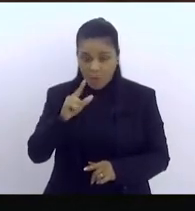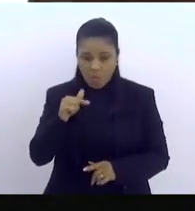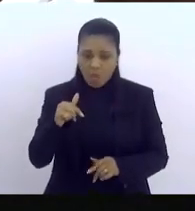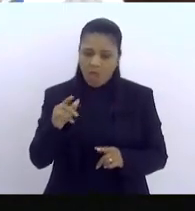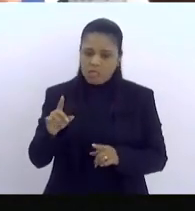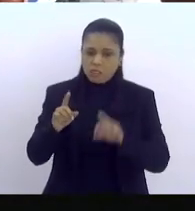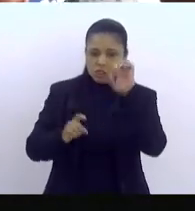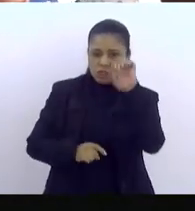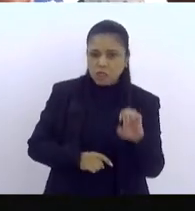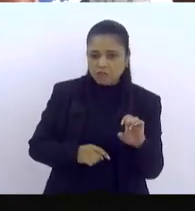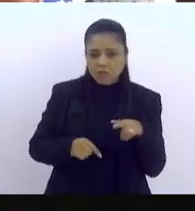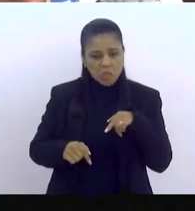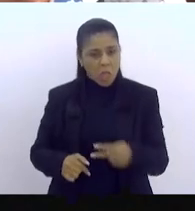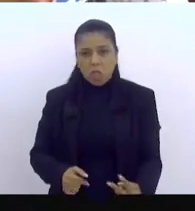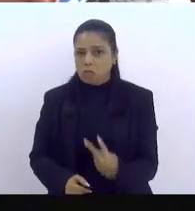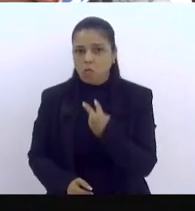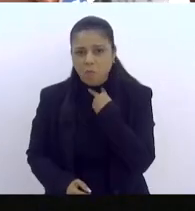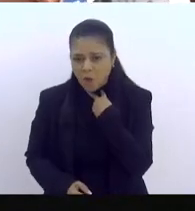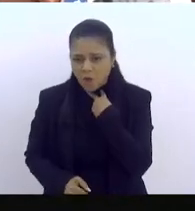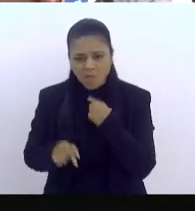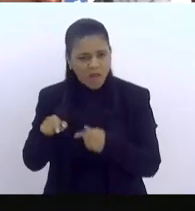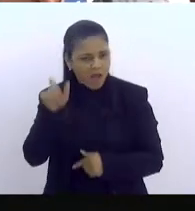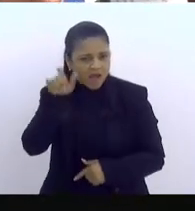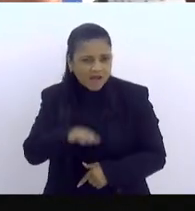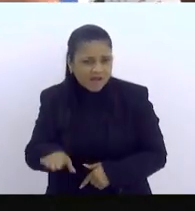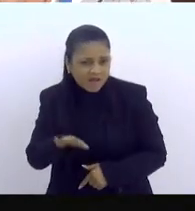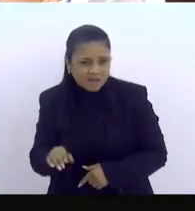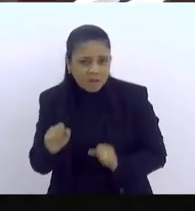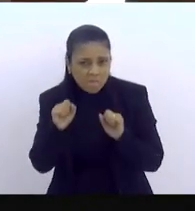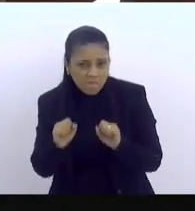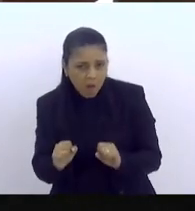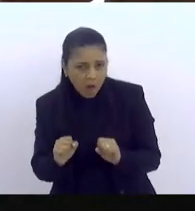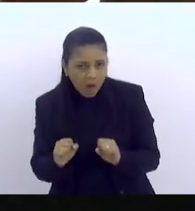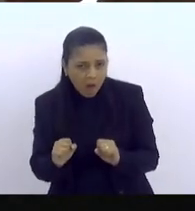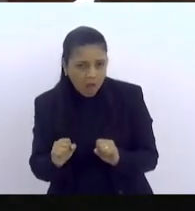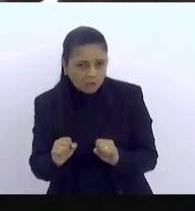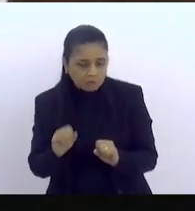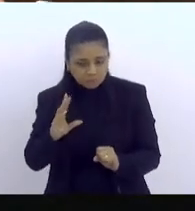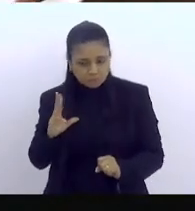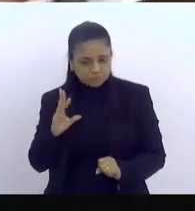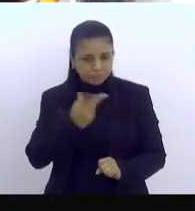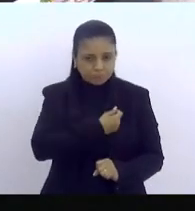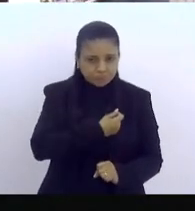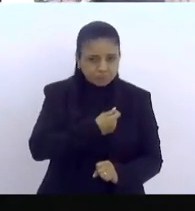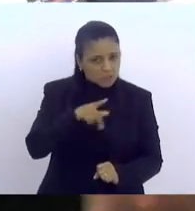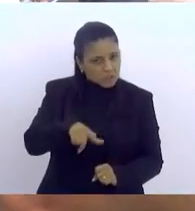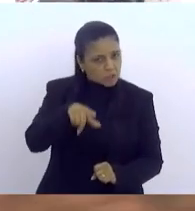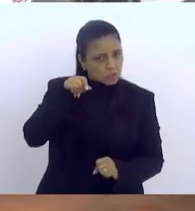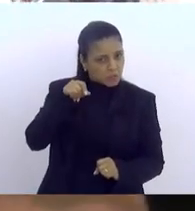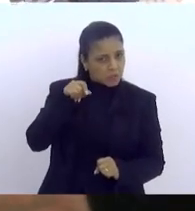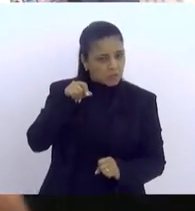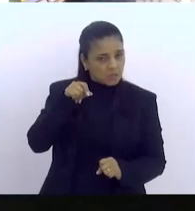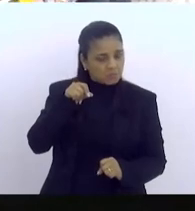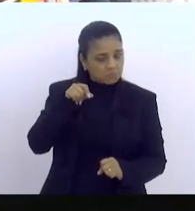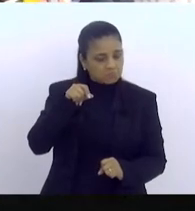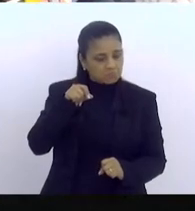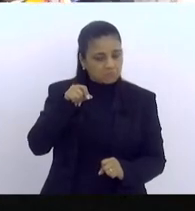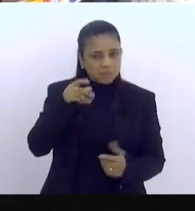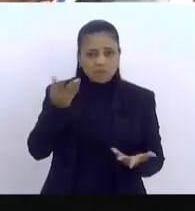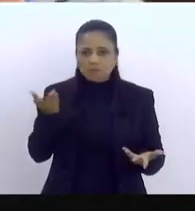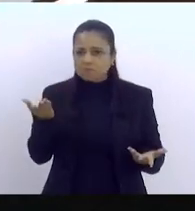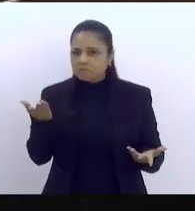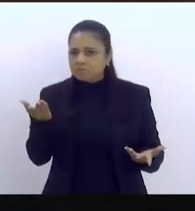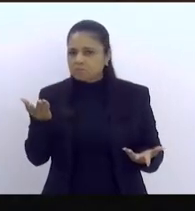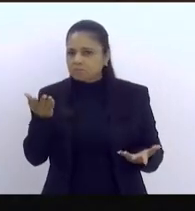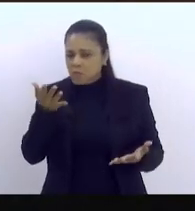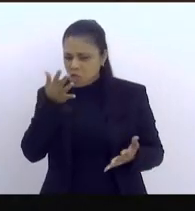a criança pode decidir ser trans? Cara, é um paradoxo completo, total.